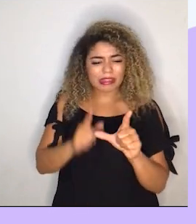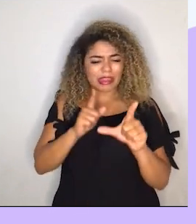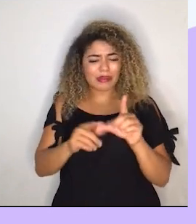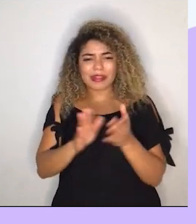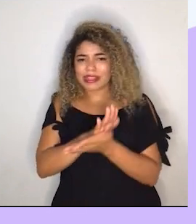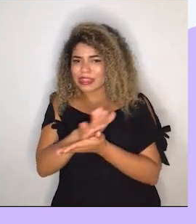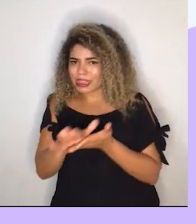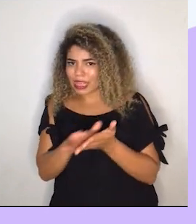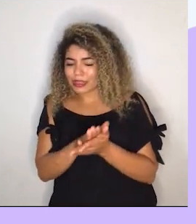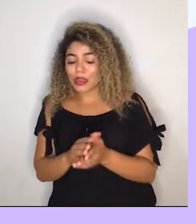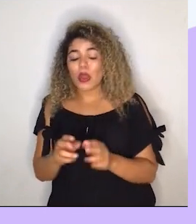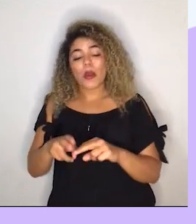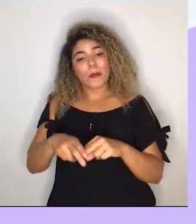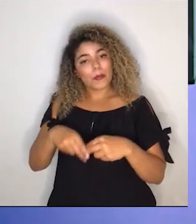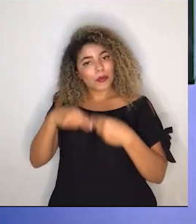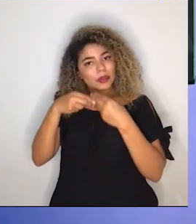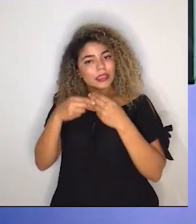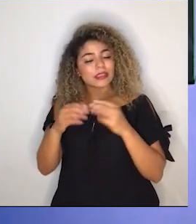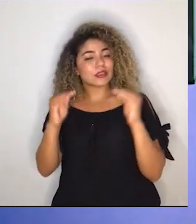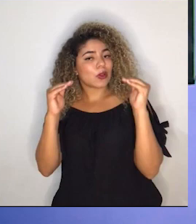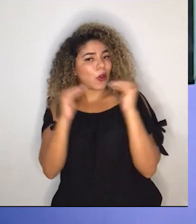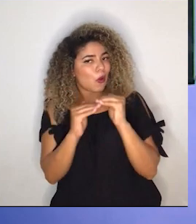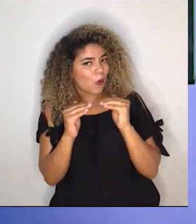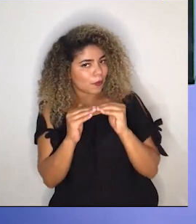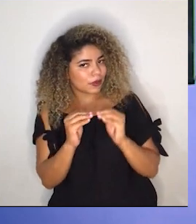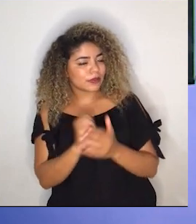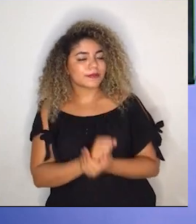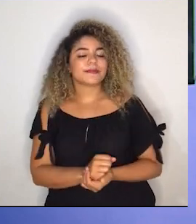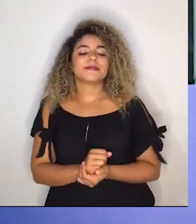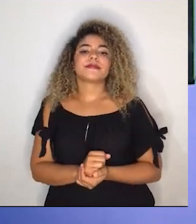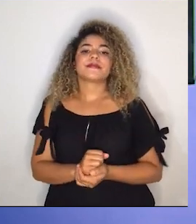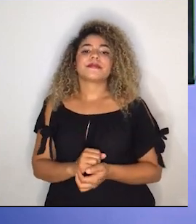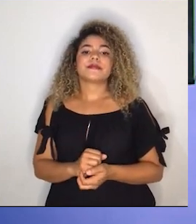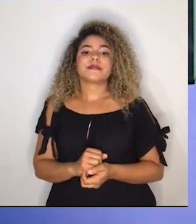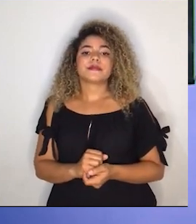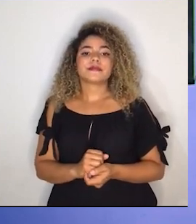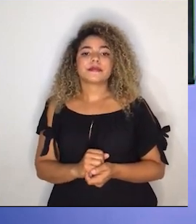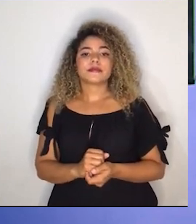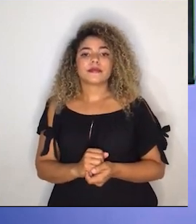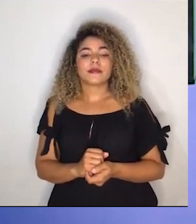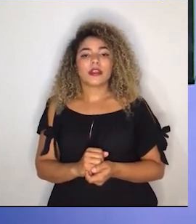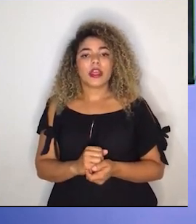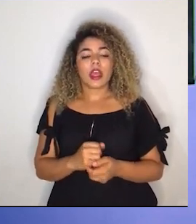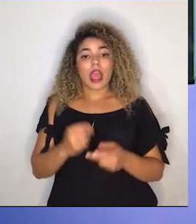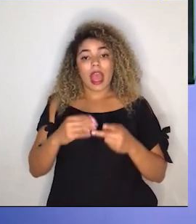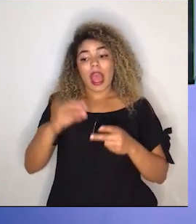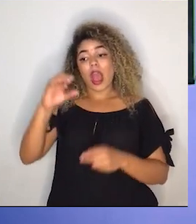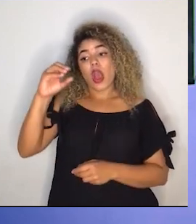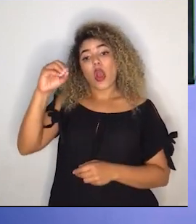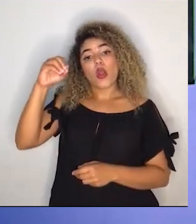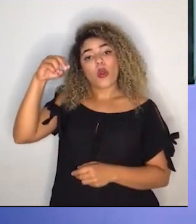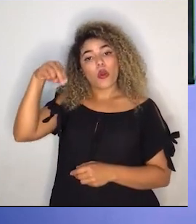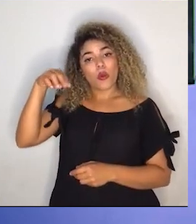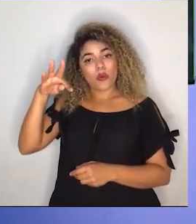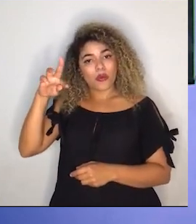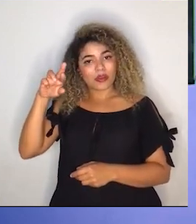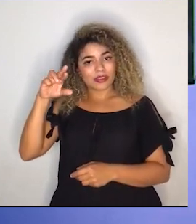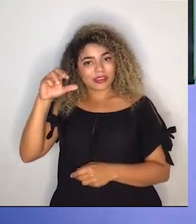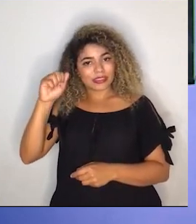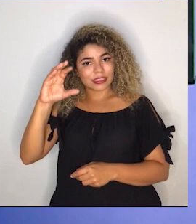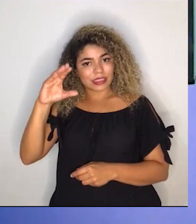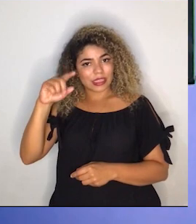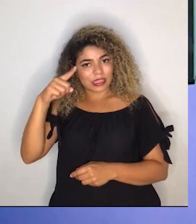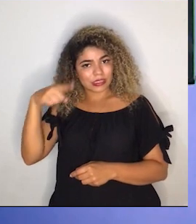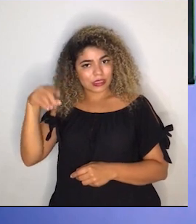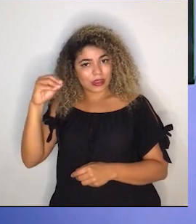elemento fonético, portanto, são combinações. Quanto à contração, ocorre